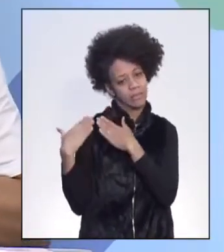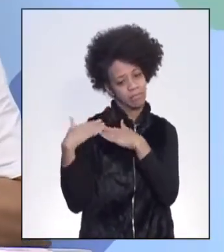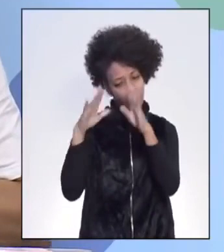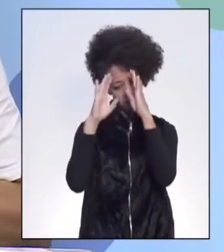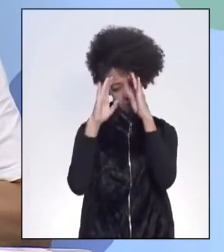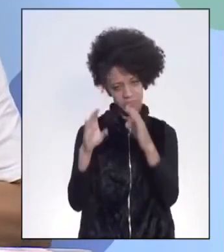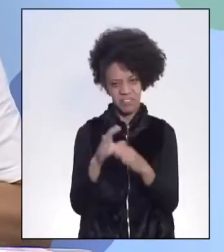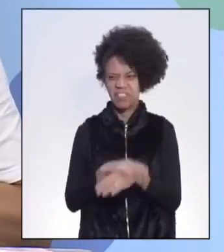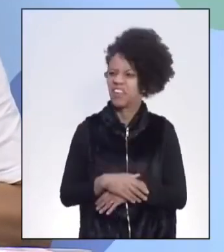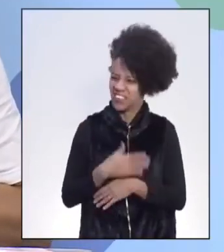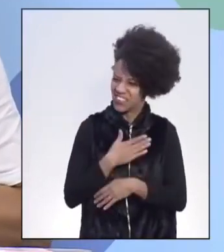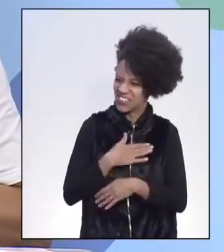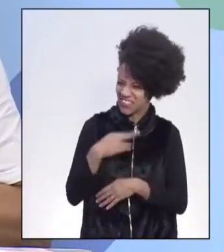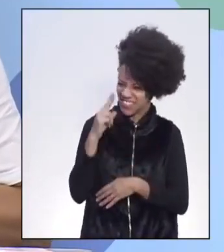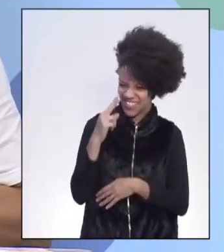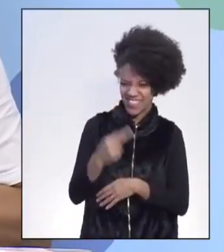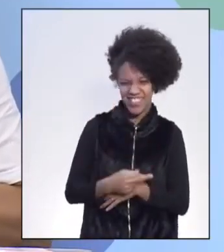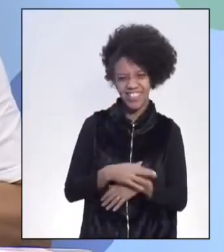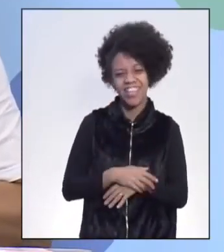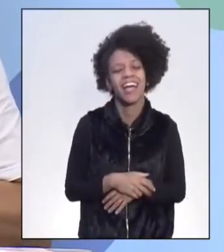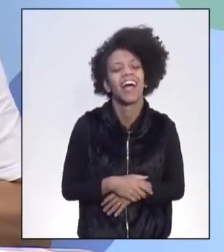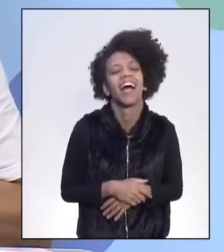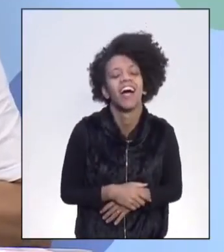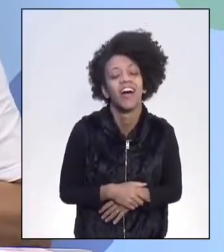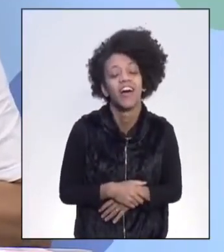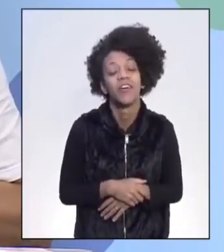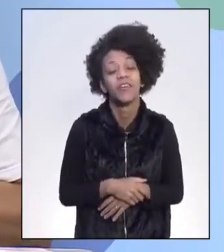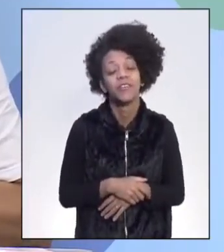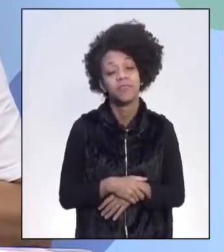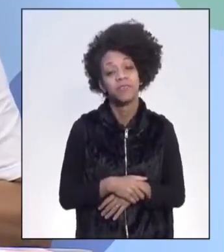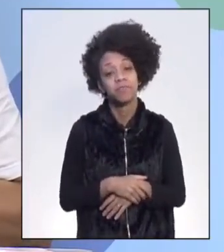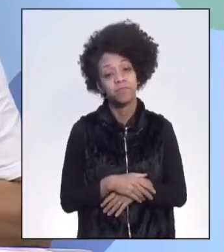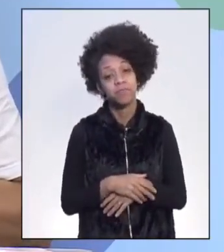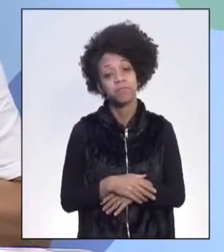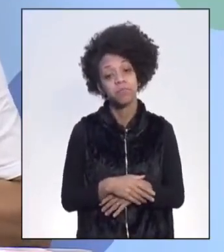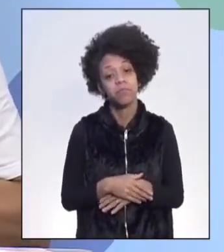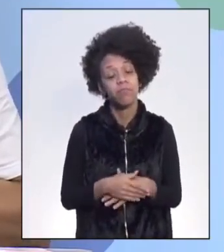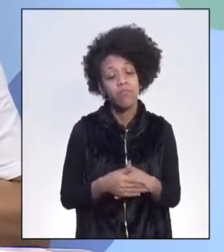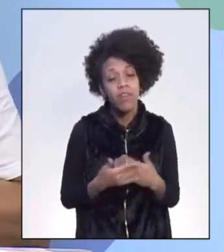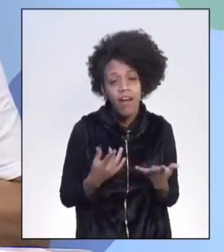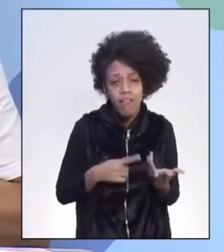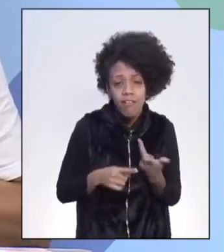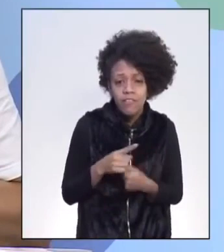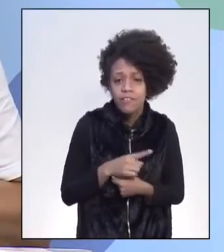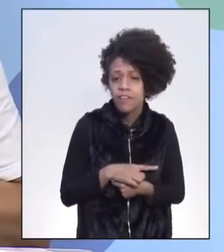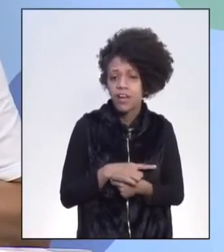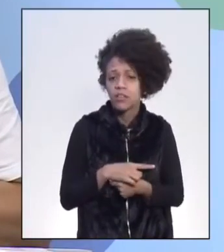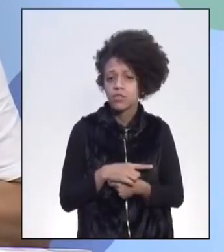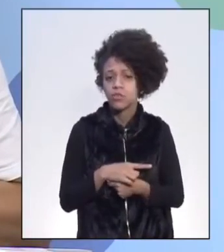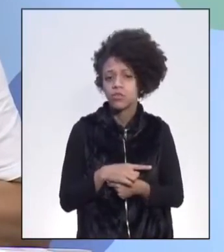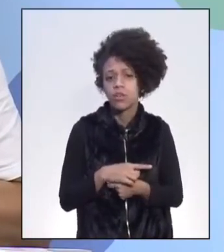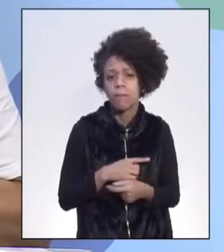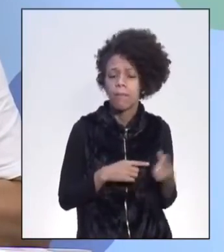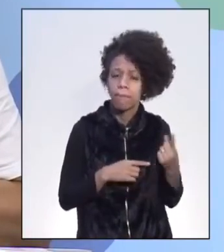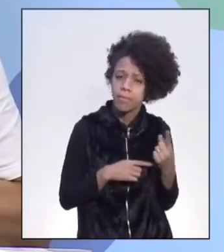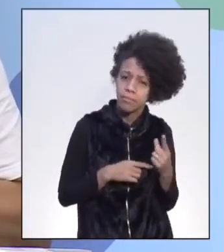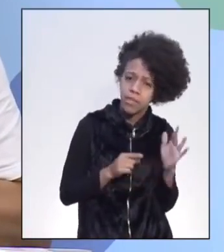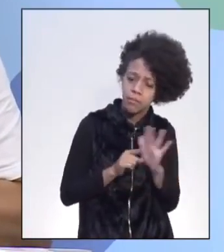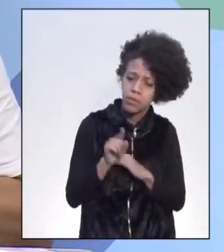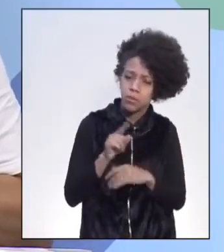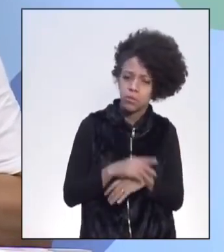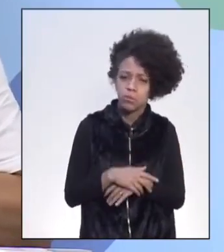Olha, gostei de ver essa daí. Gostei. Agora, a maioria foi para a primeira